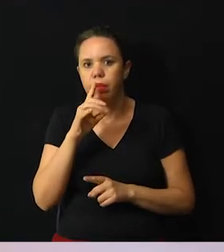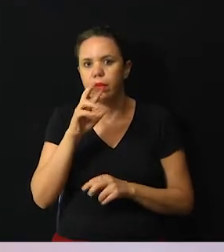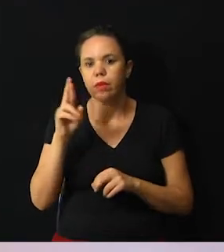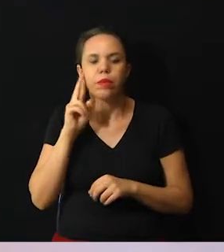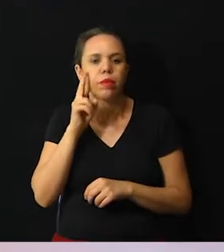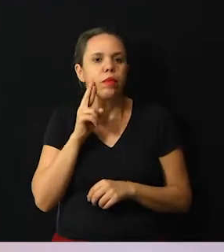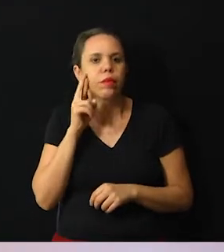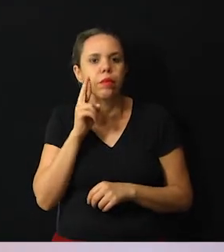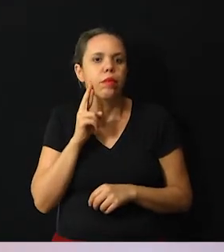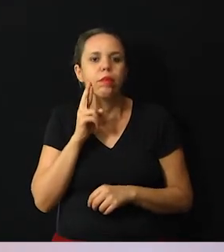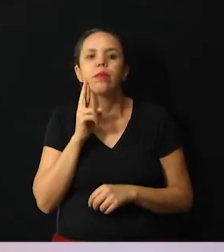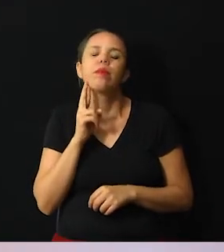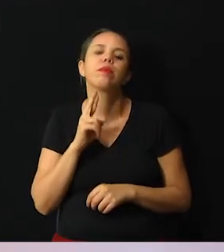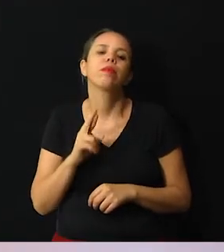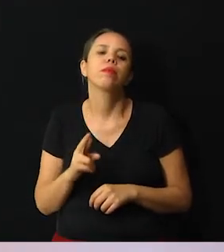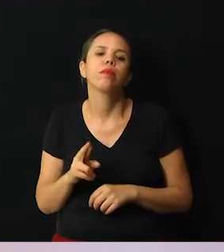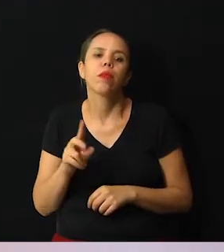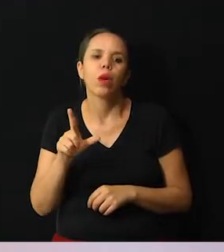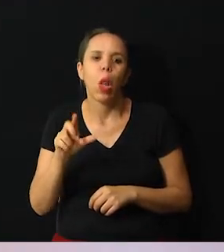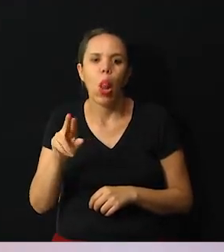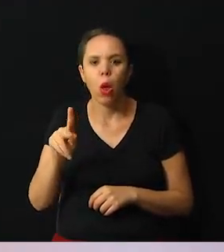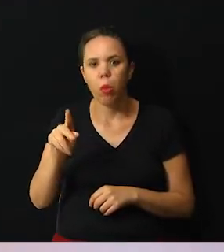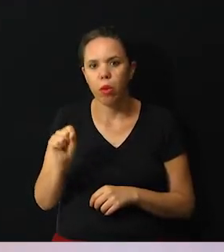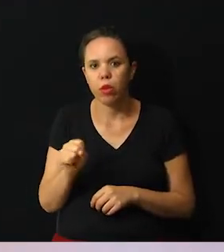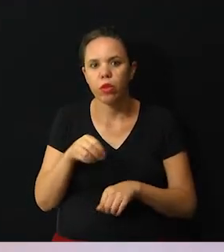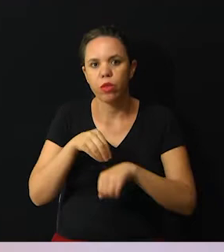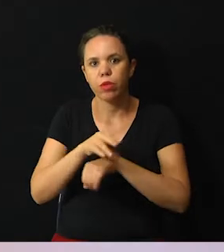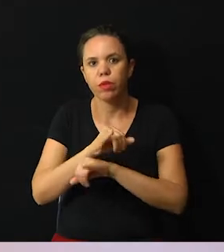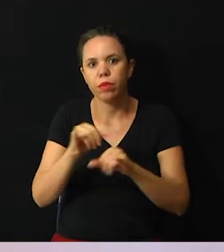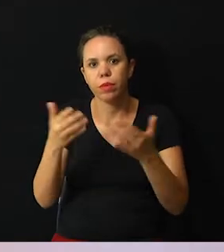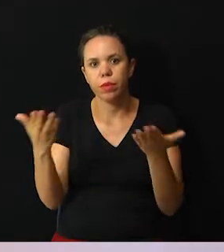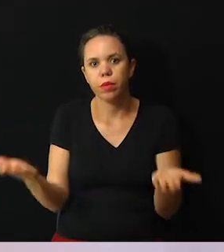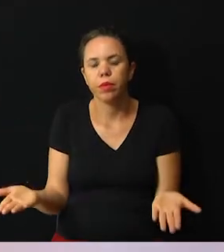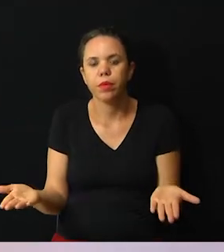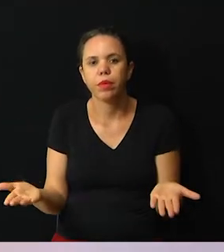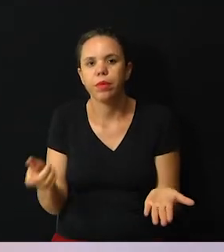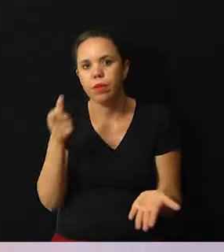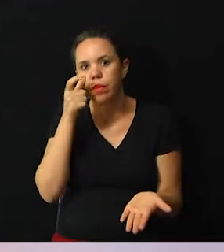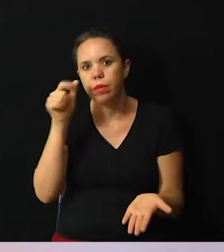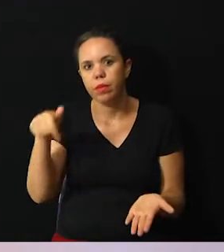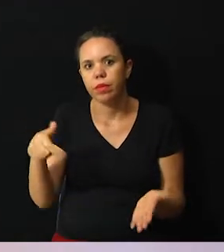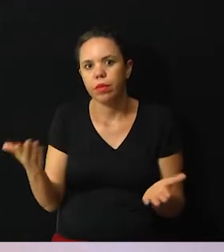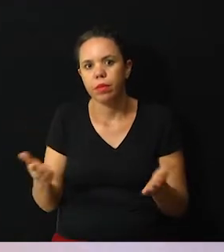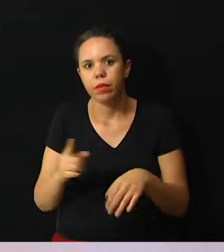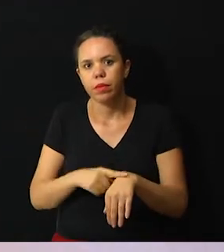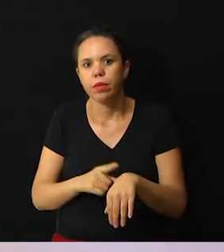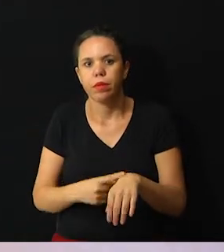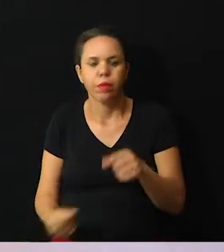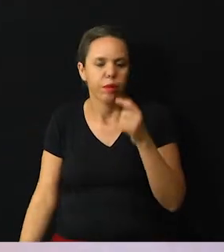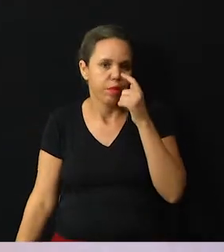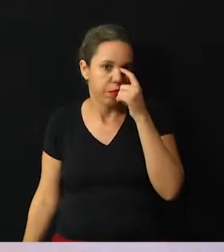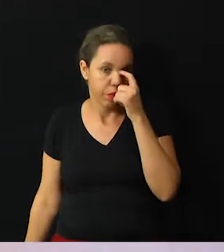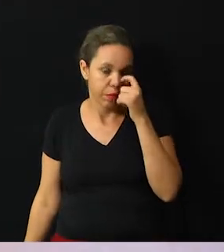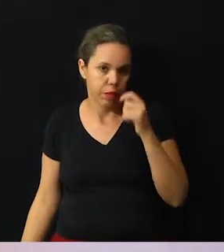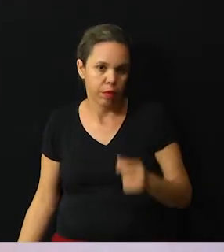que é quando a gente fala de fibromialgia e lúpus. Qual o recado do senhor para quem está assistindo a gente nesse momento?